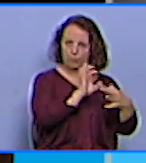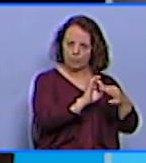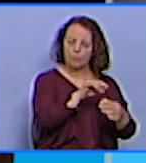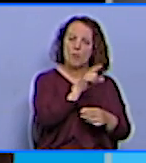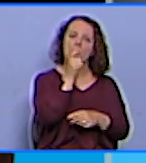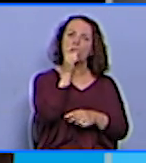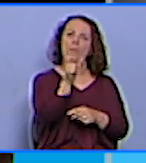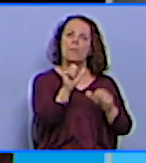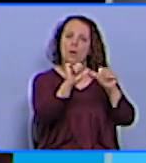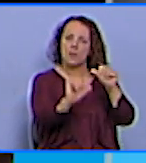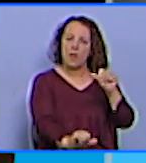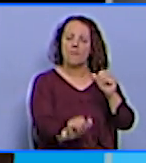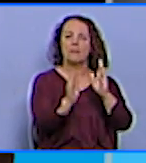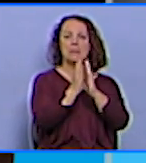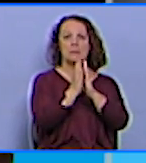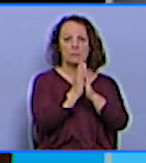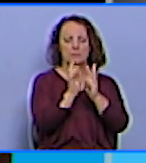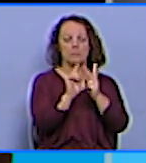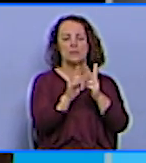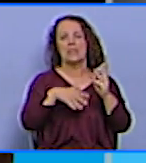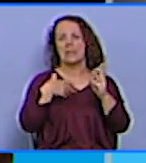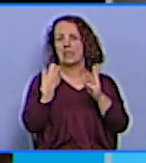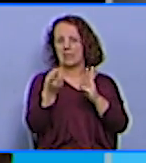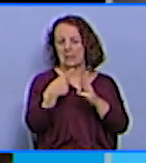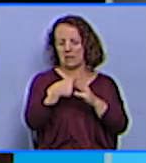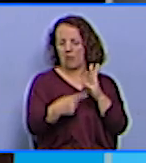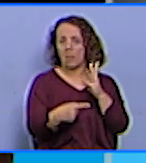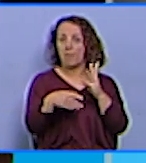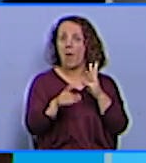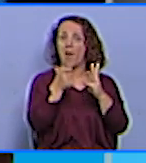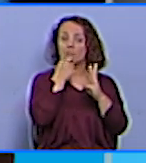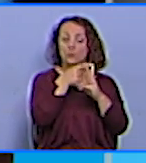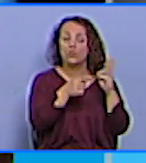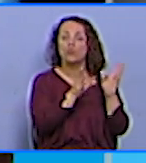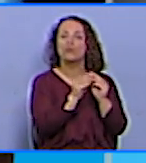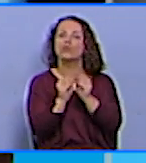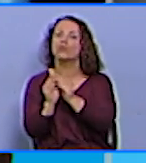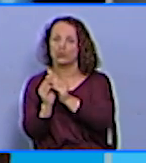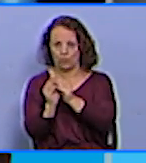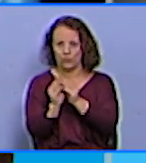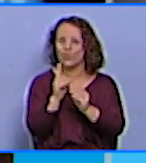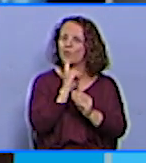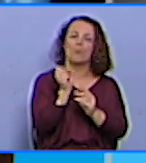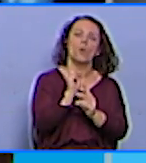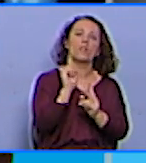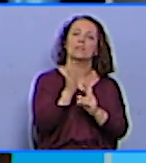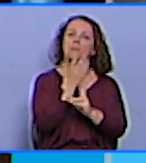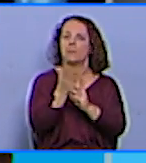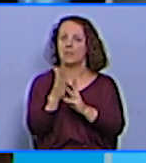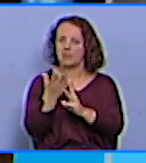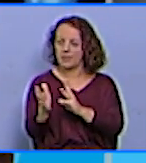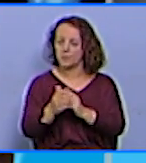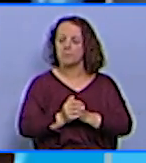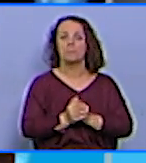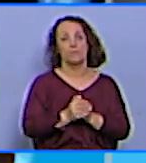palavra, a liturgia e a caridade. Mas todas elas têm que funcionar em conjunto. Não podem ser estanques uma da outra.